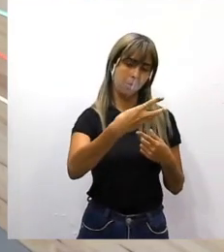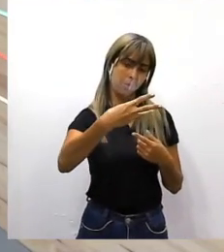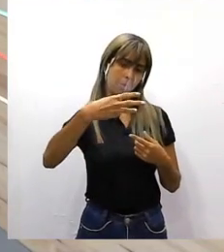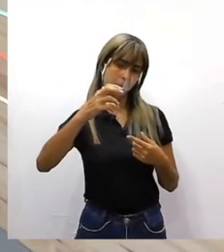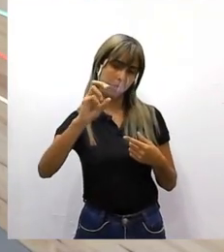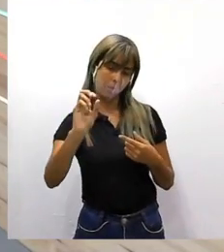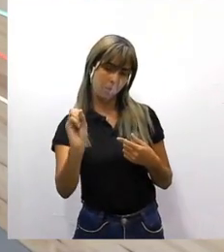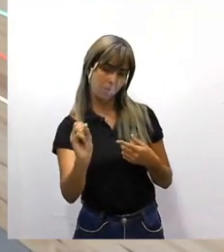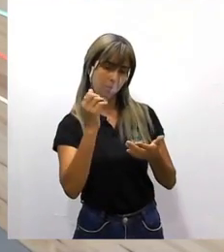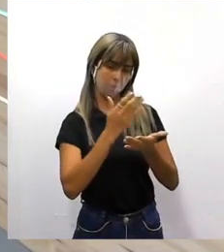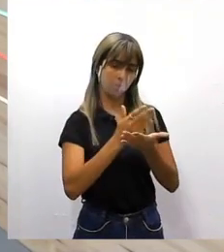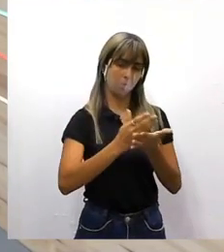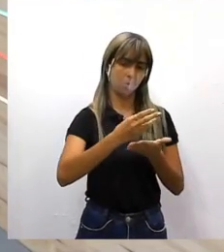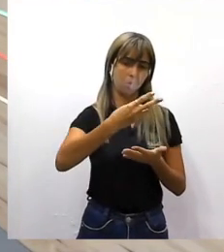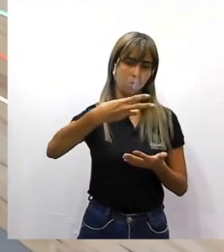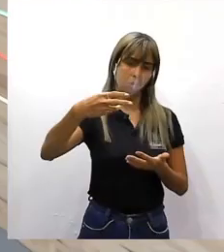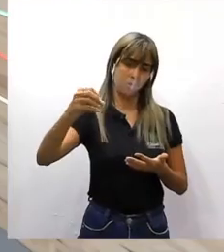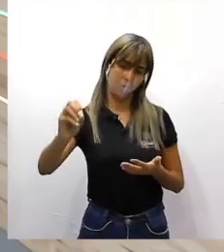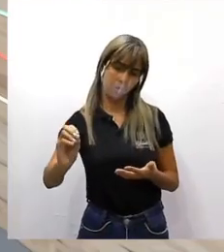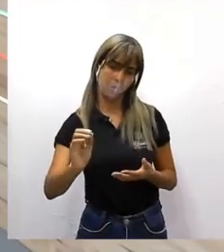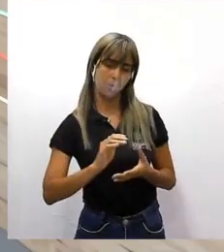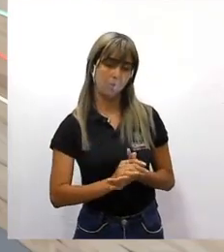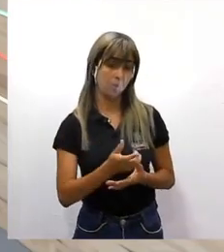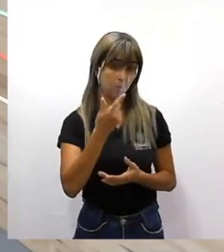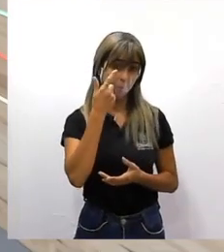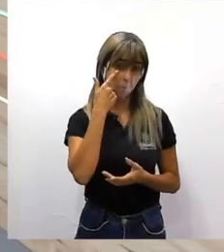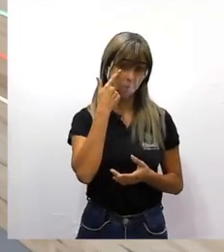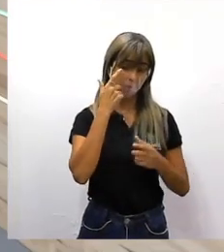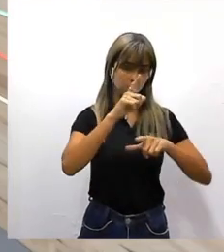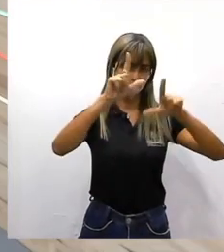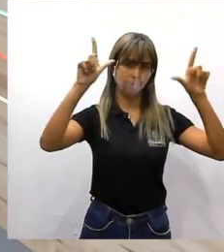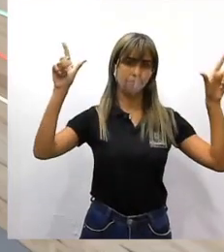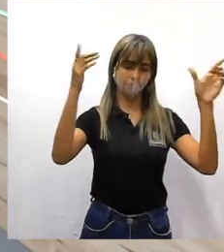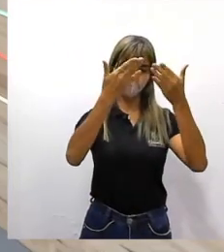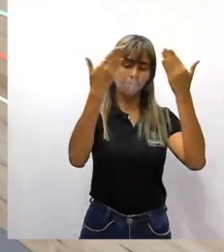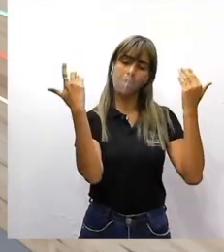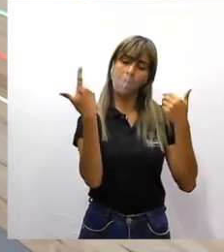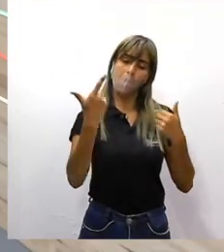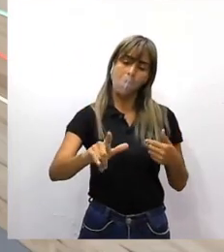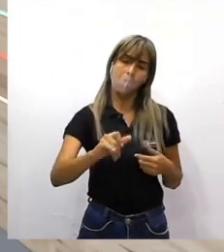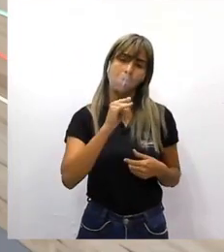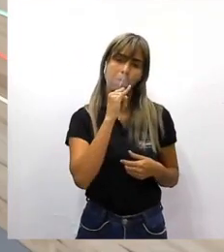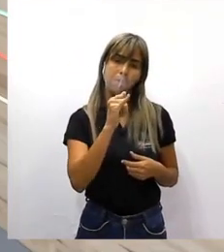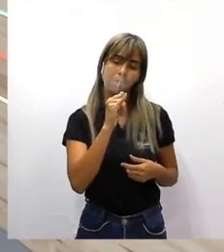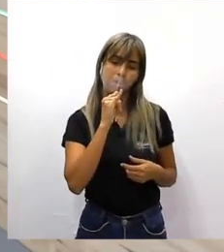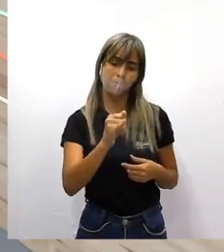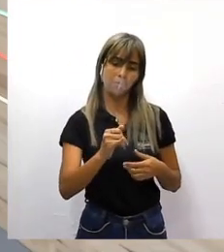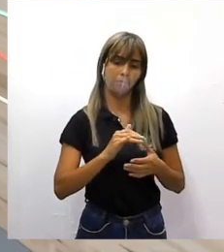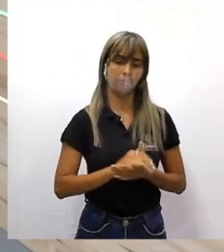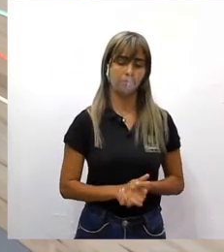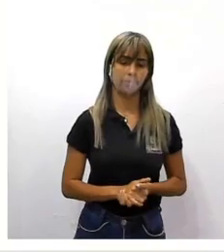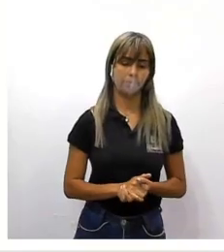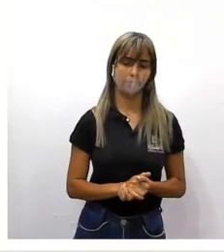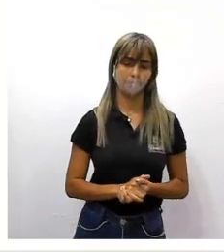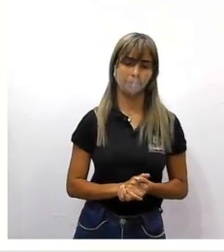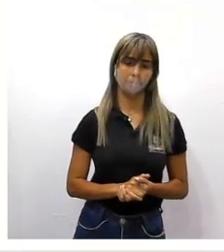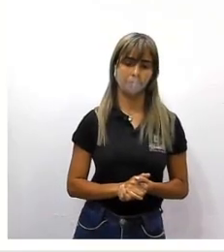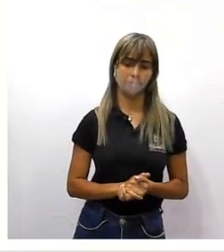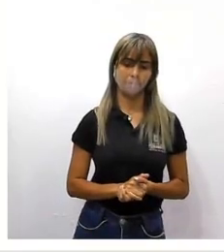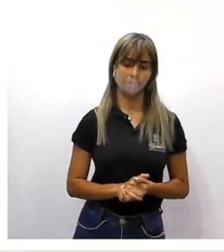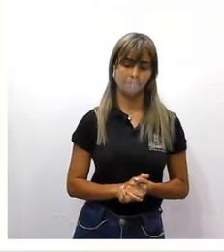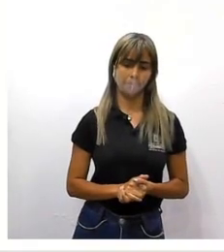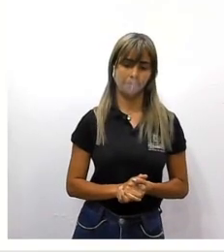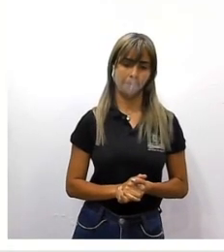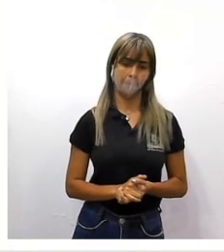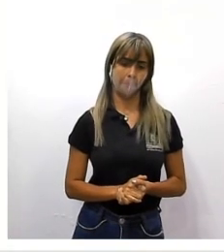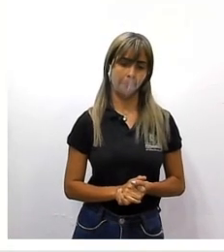por 300. Massa, não é? Então, veja aí na tela mais um exemplo, que hoje a gente está fazendo bastante exemplo. Veja aí na tela.